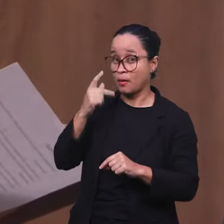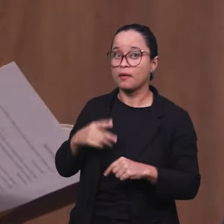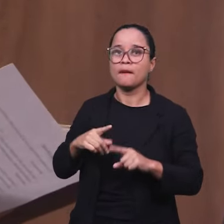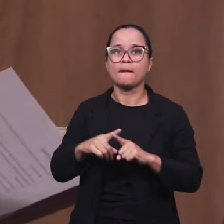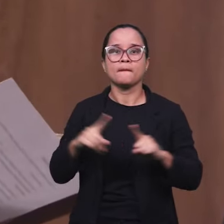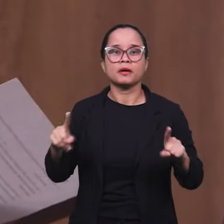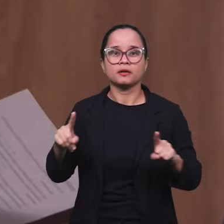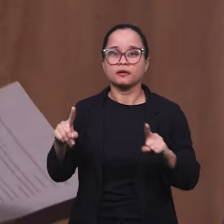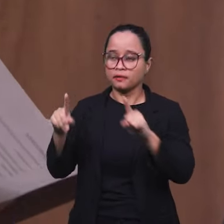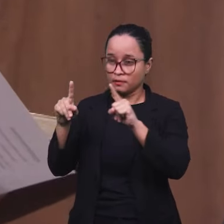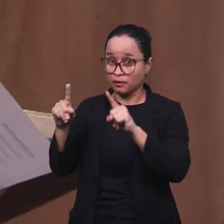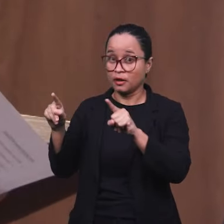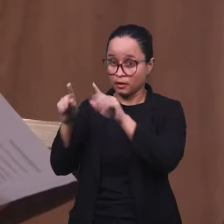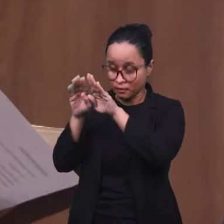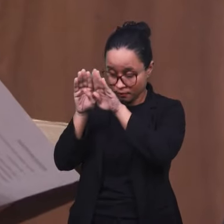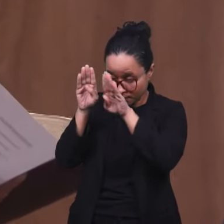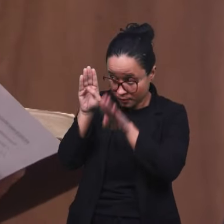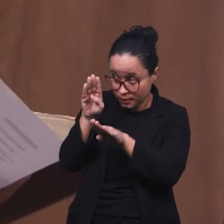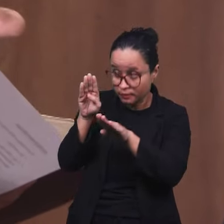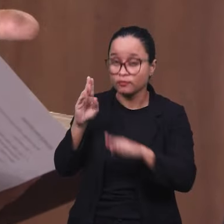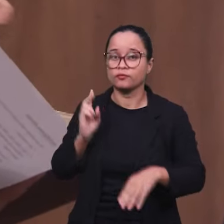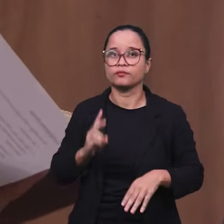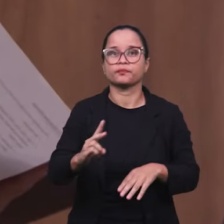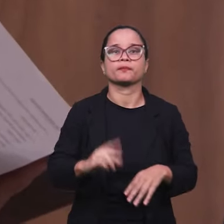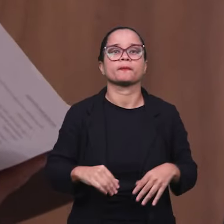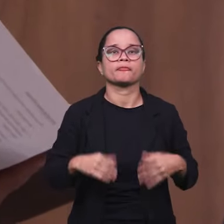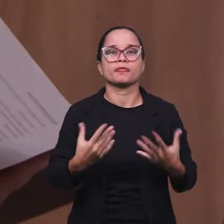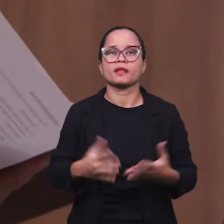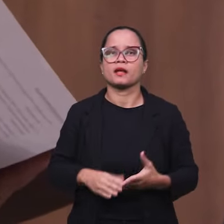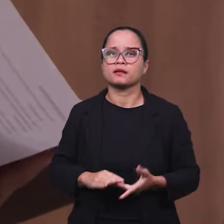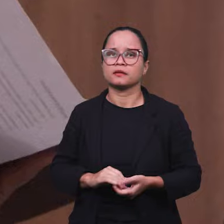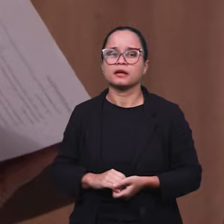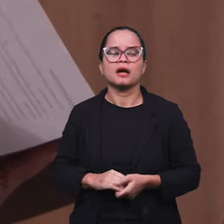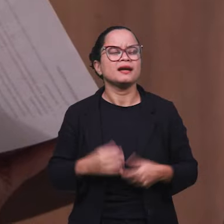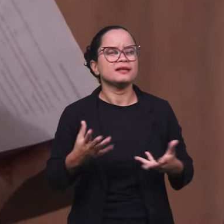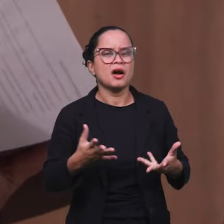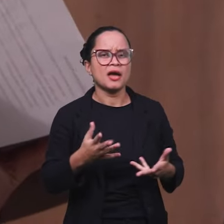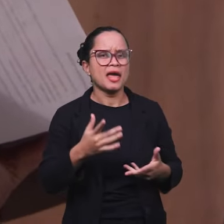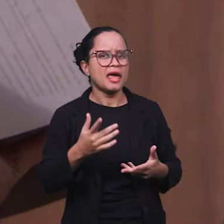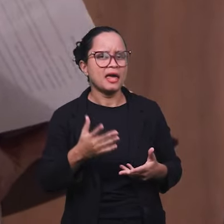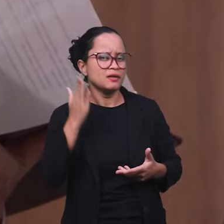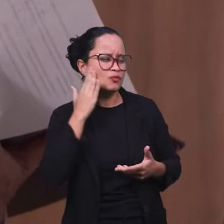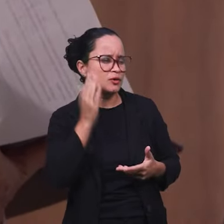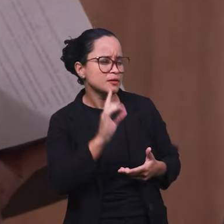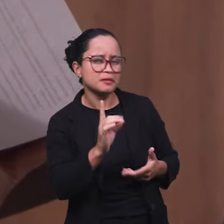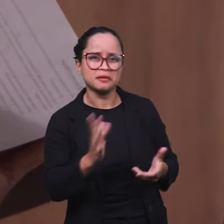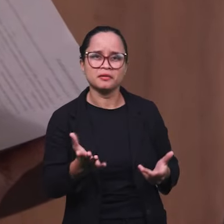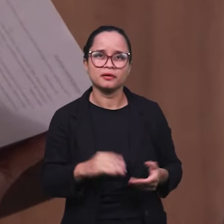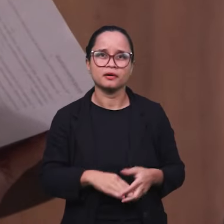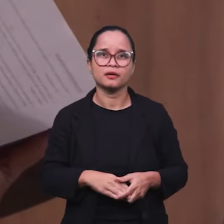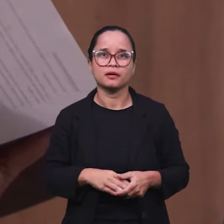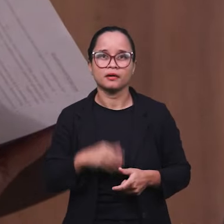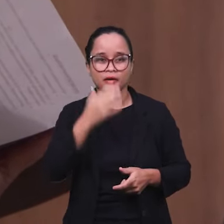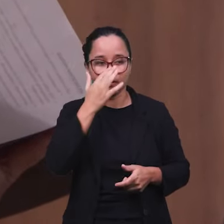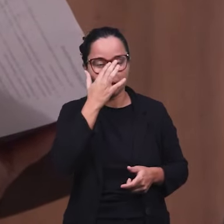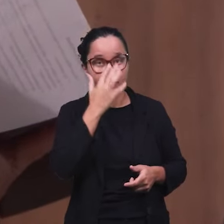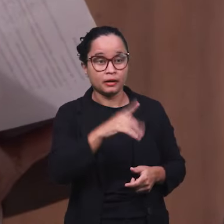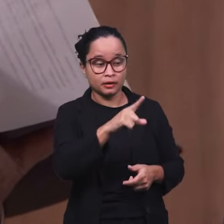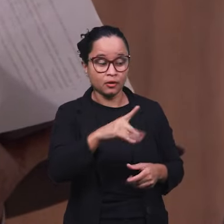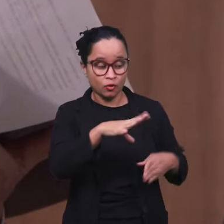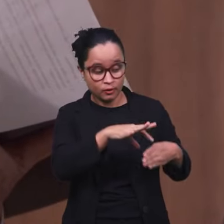pai. Mas não deixou de ser submisso, não. Continuando, eles não compreenderam as palavras que lhes